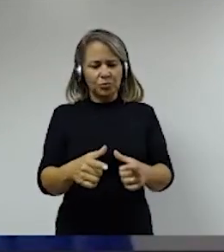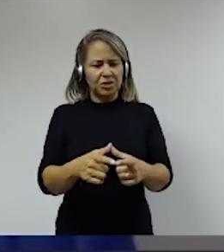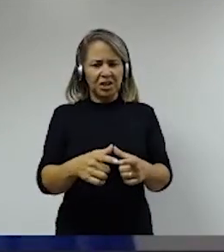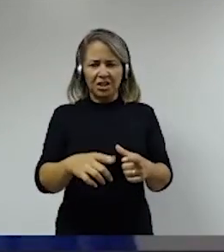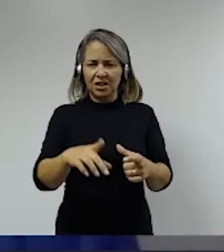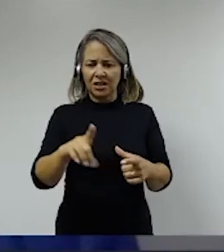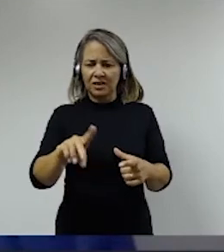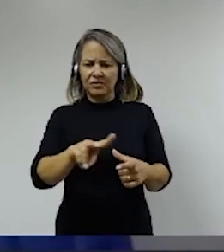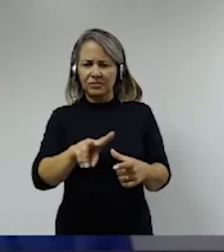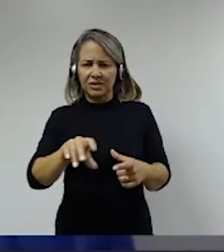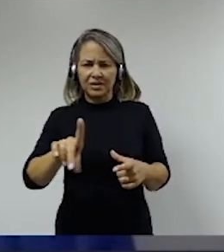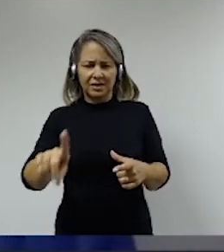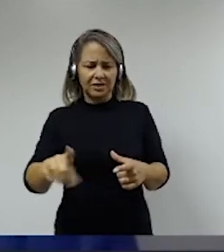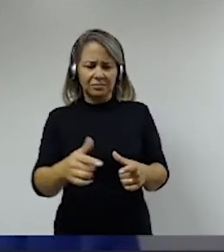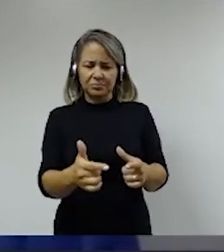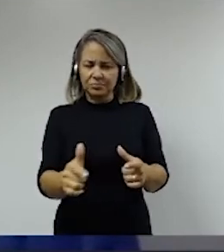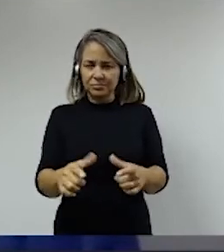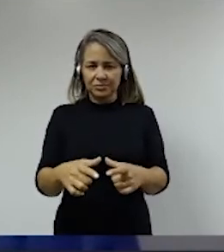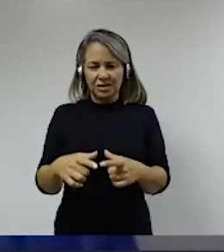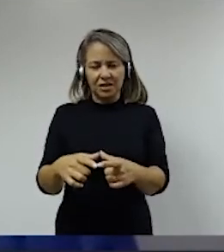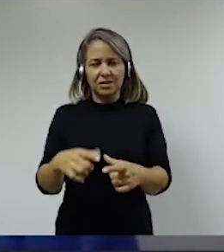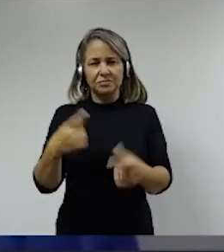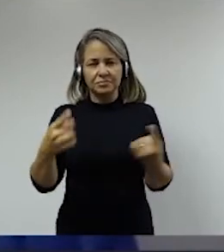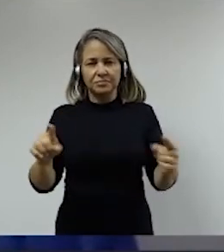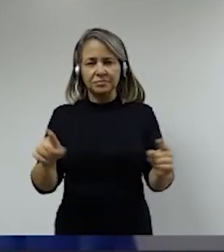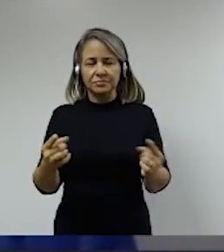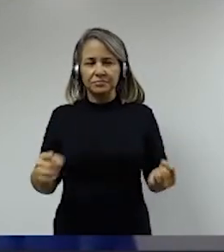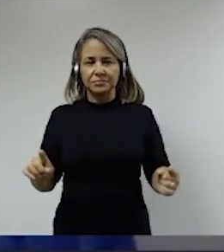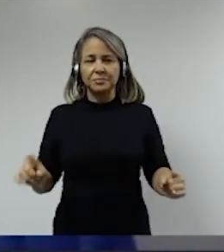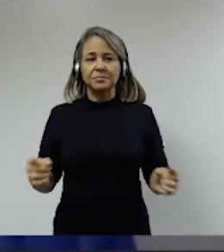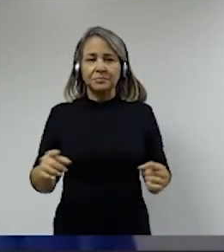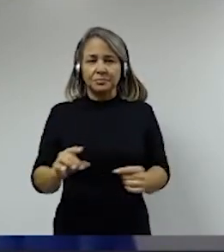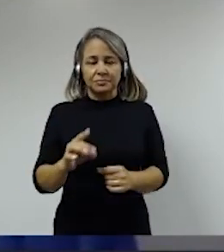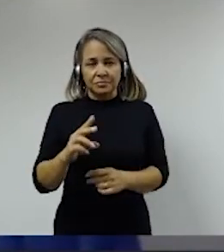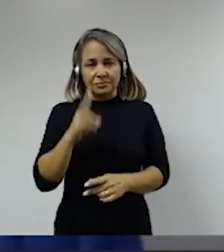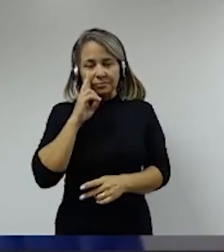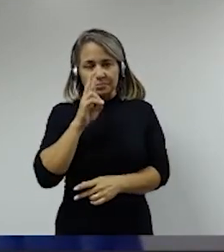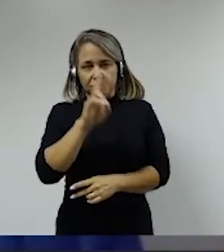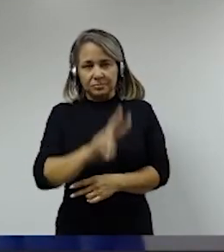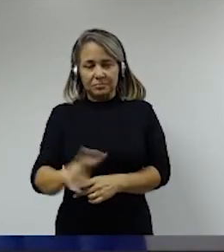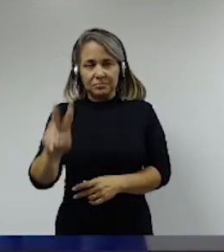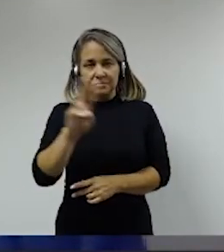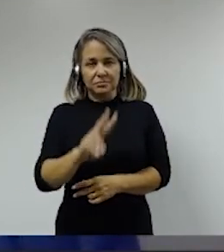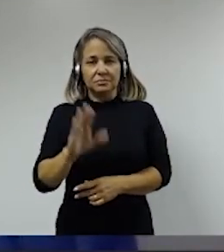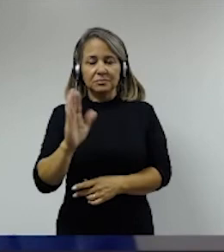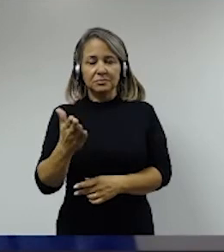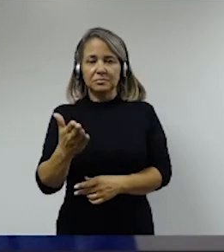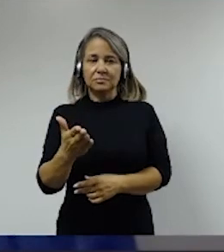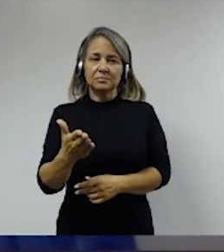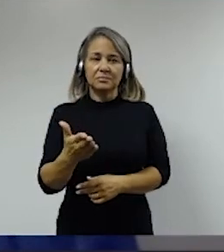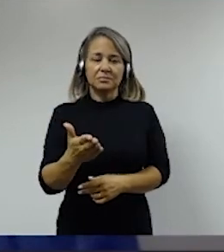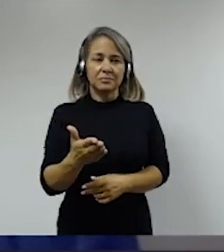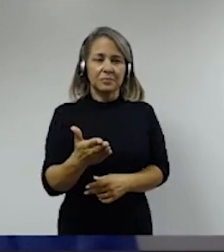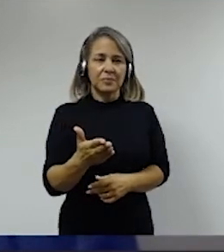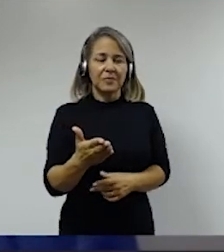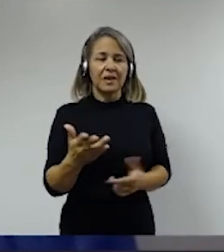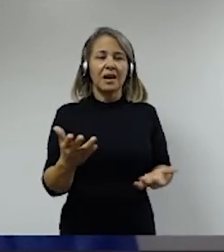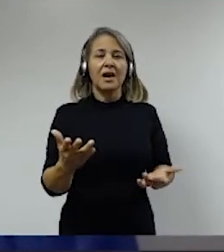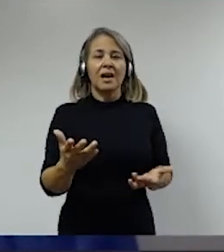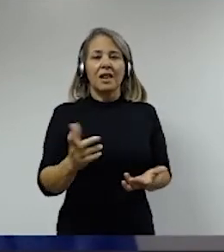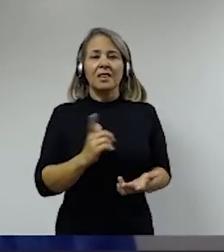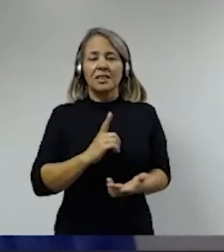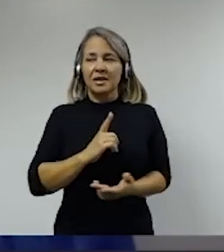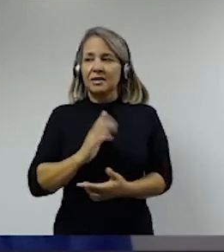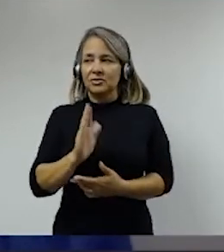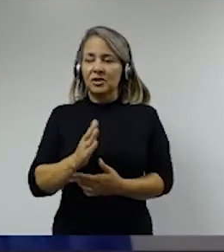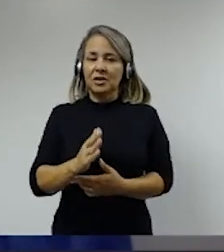vê, tanto na música quanto no audiovisual, já é assim, grande parte da receita já é